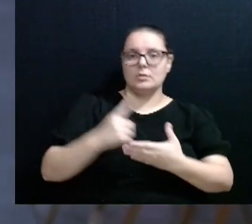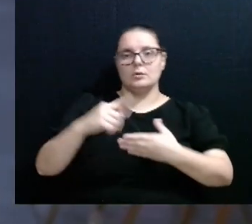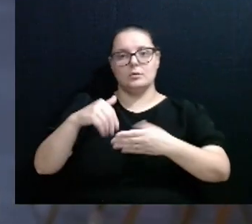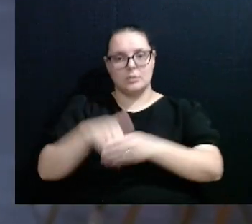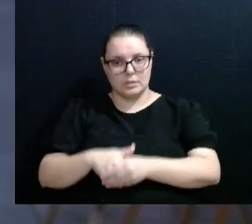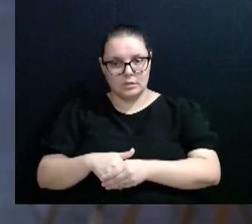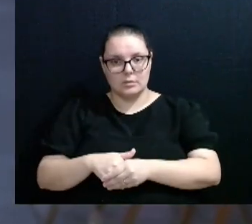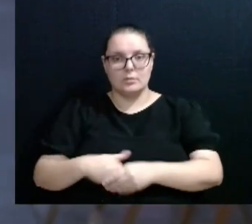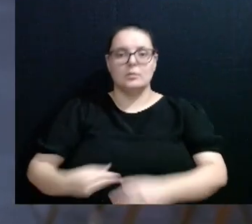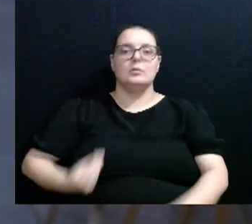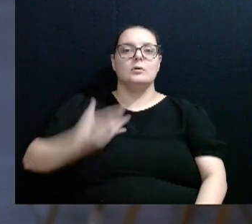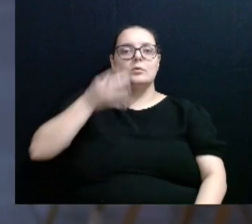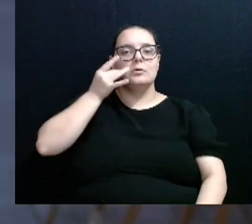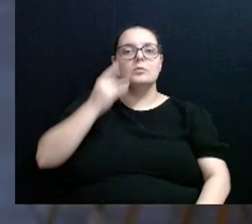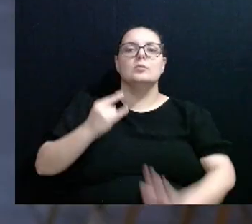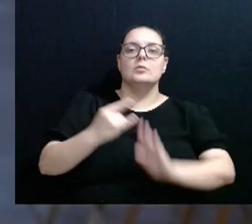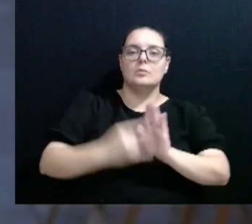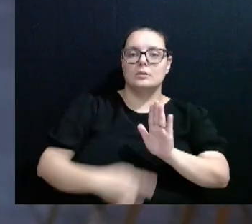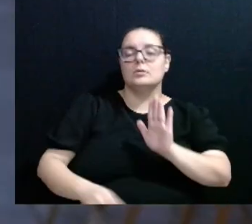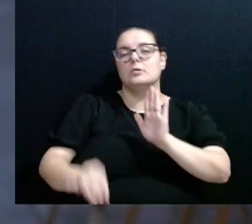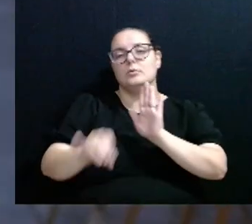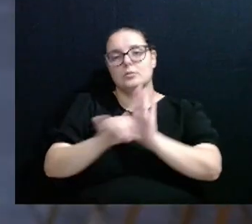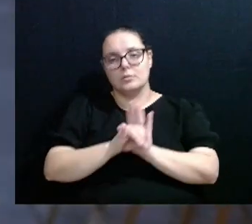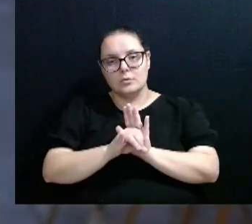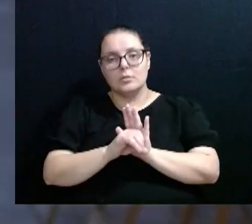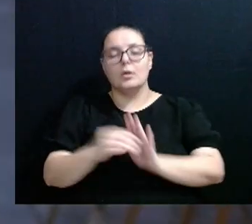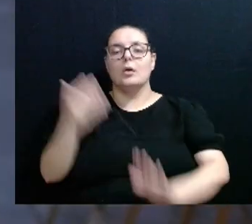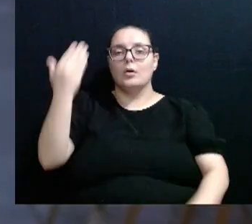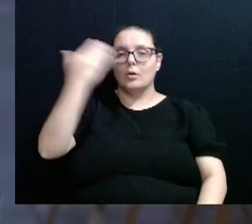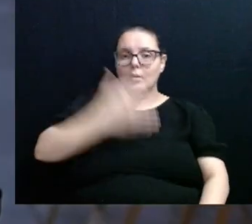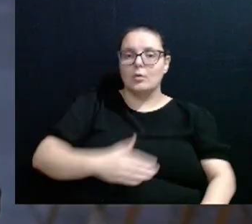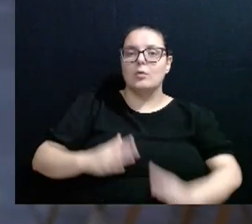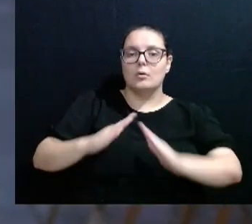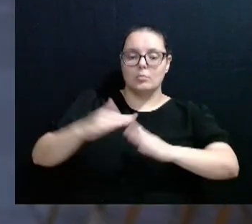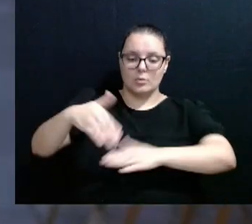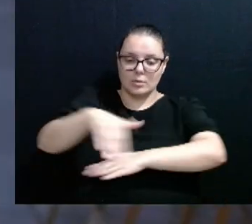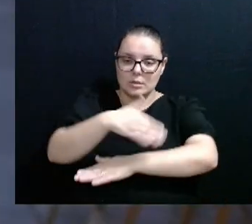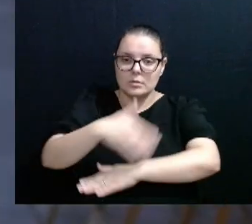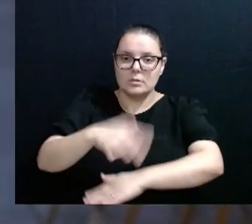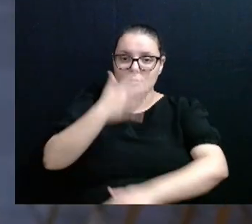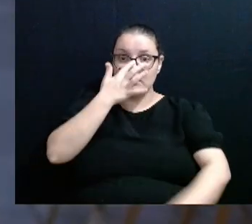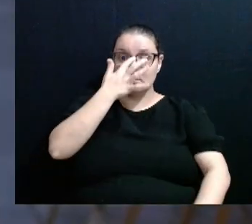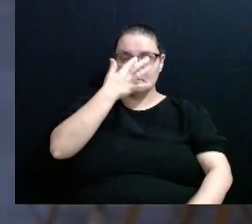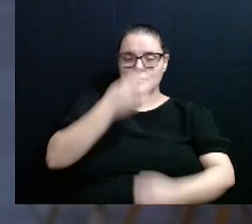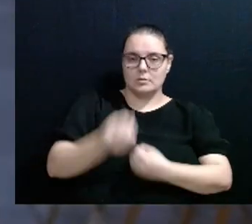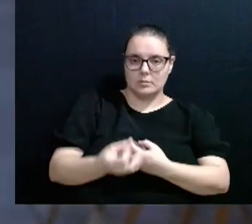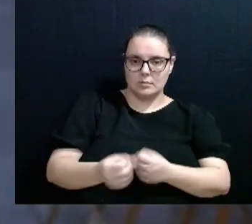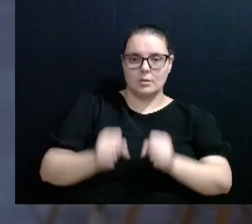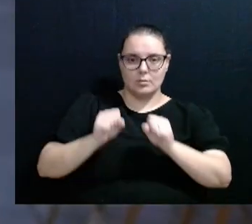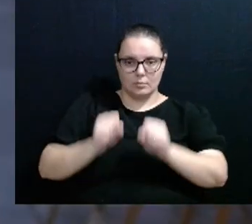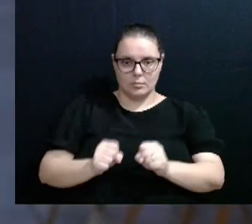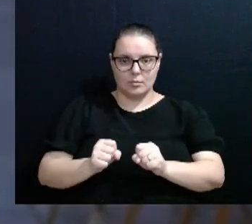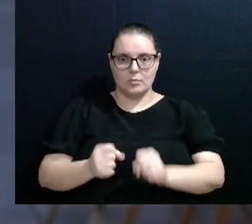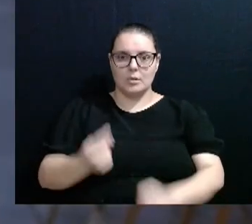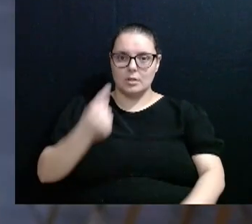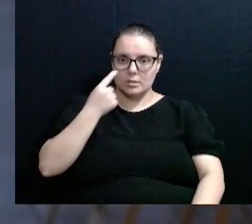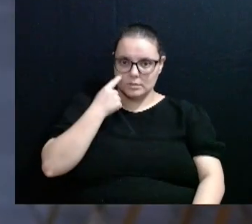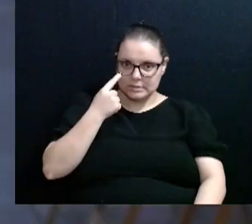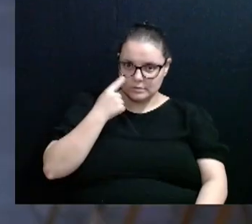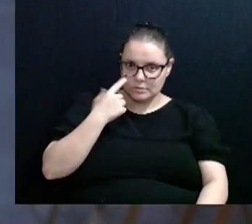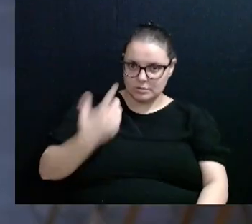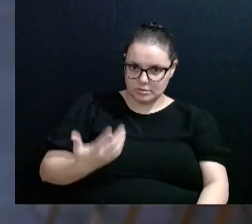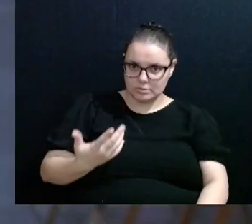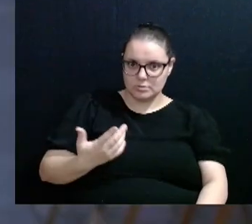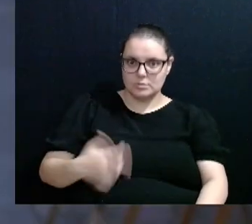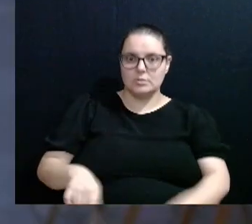trazendo documento de identidade, comprovante de endereço, para que os dados deles possam ser conferidos e o título